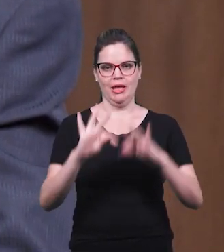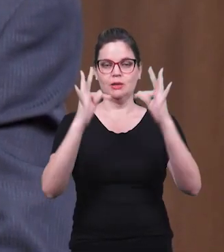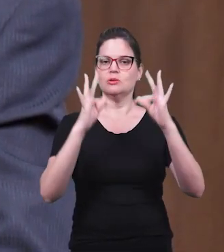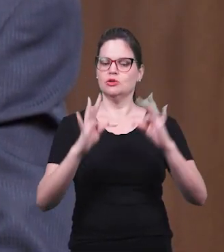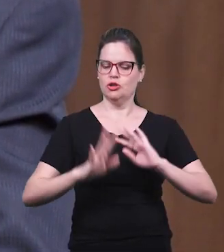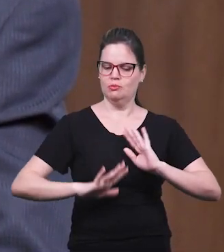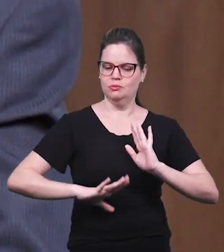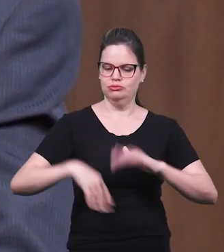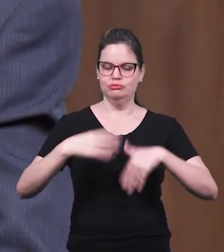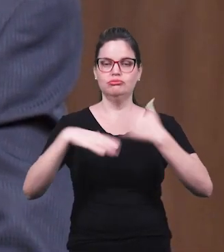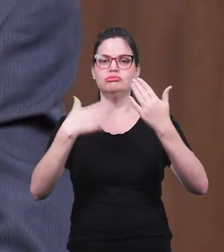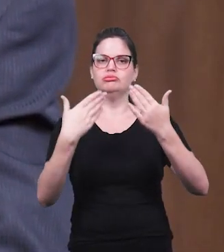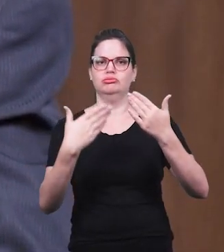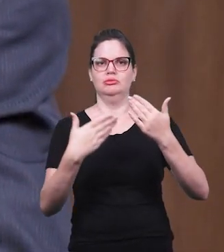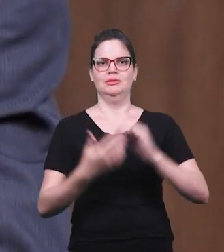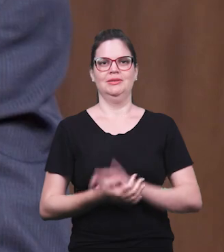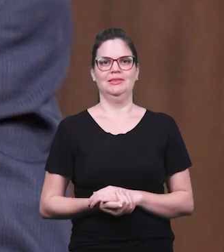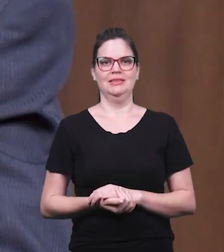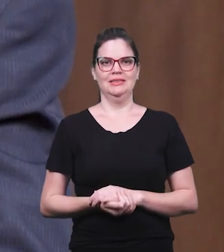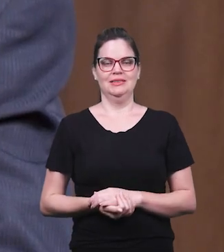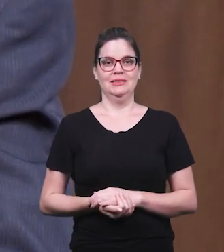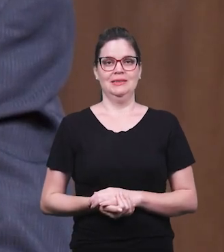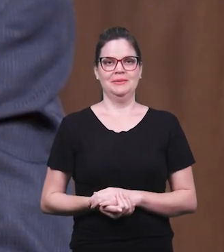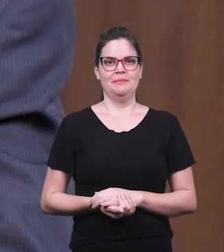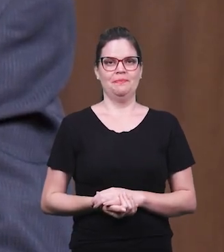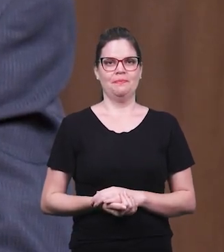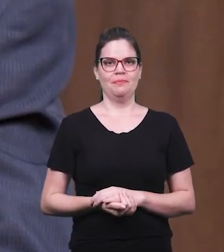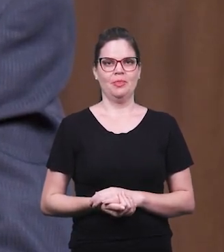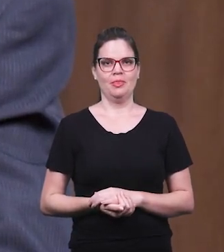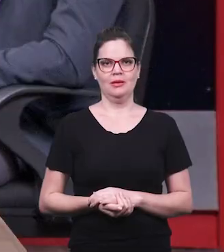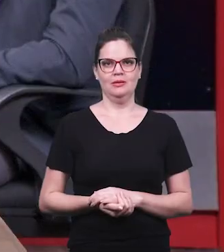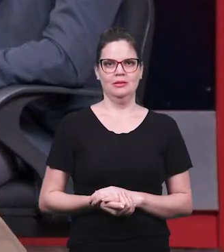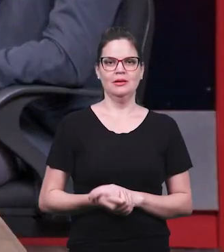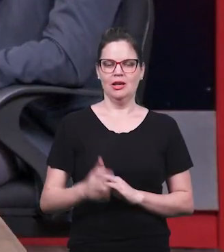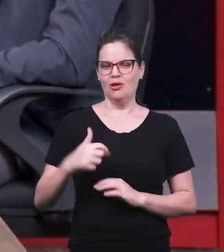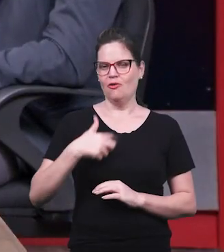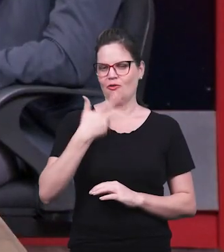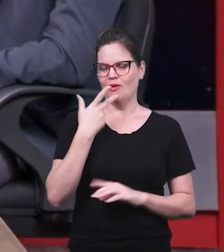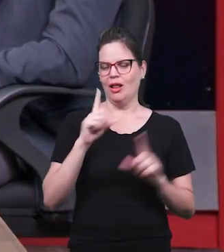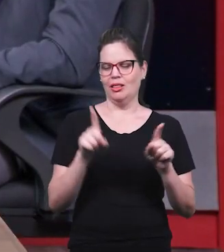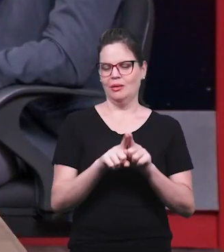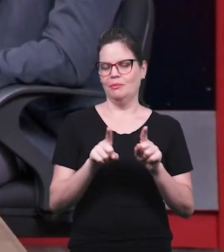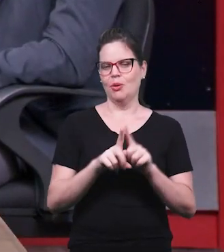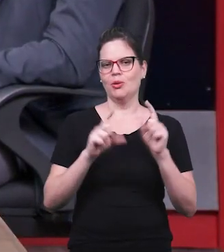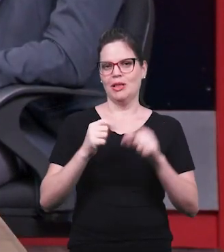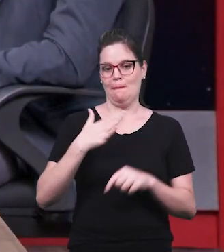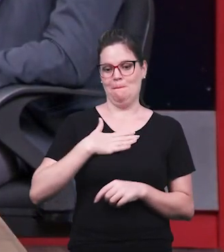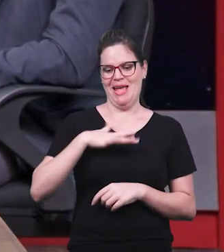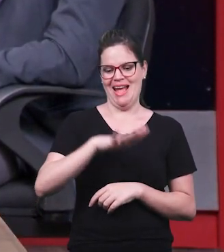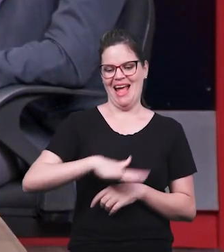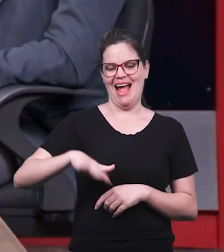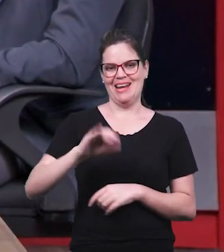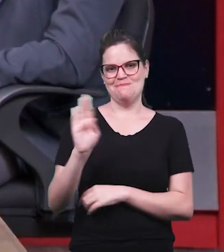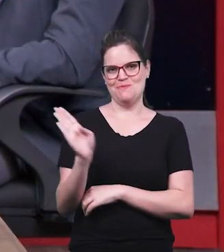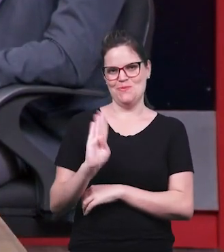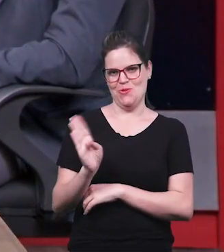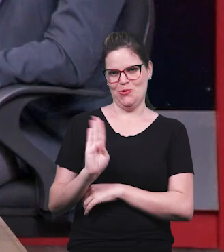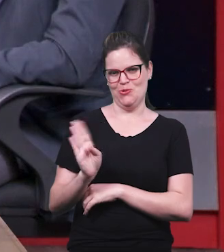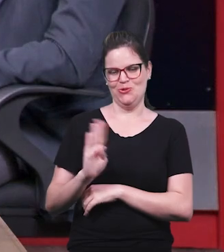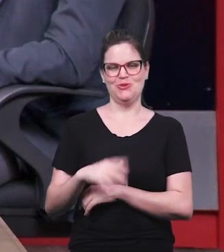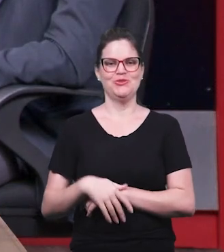tecnológico e, para não deixar de falar um pouquinho também da área da biologia, né? Porque é a minha